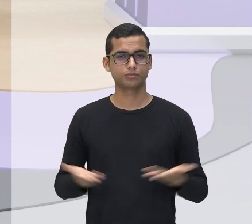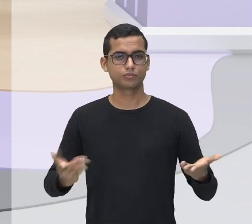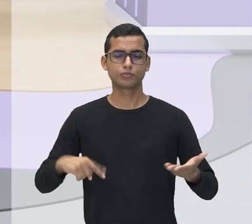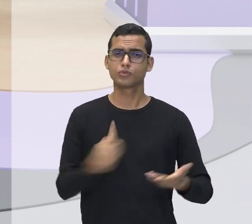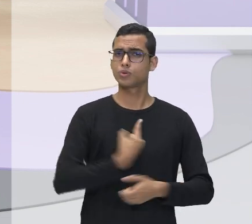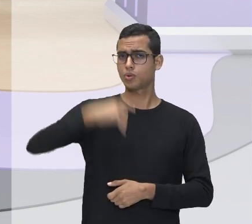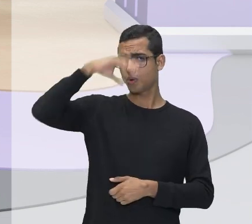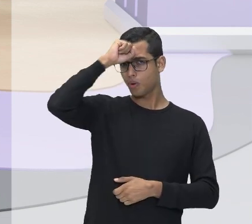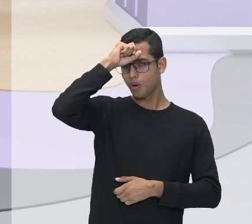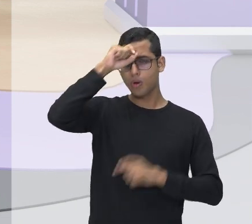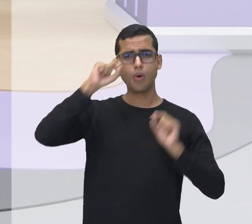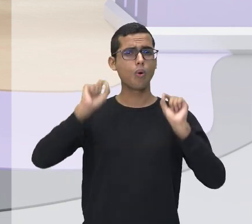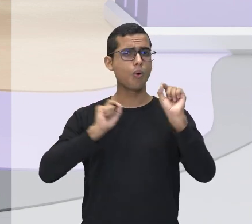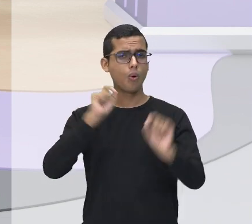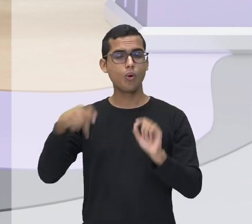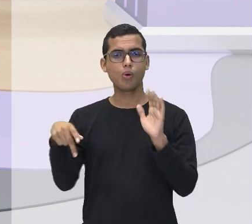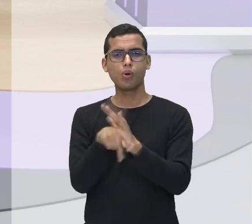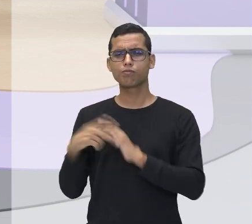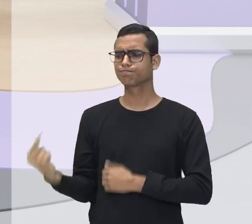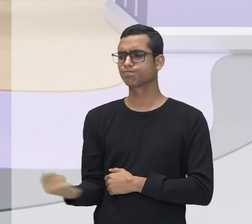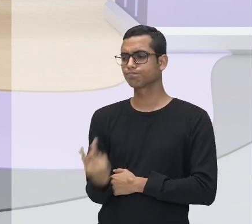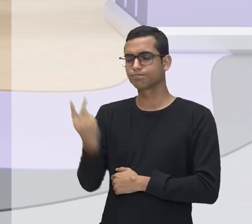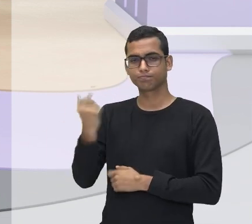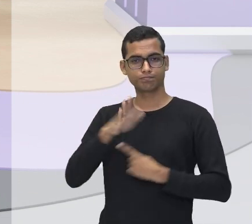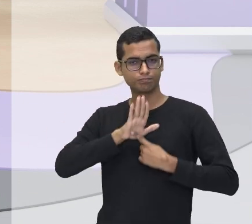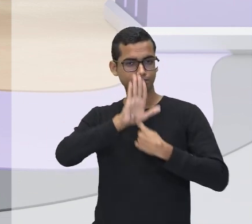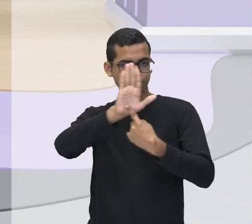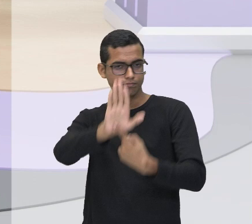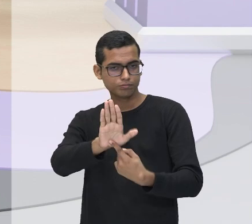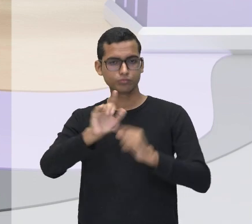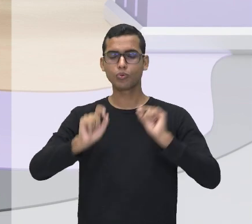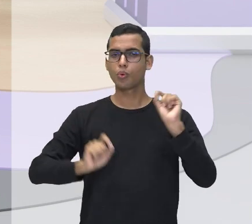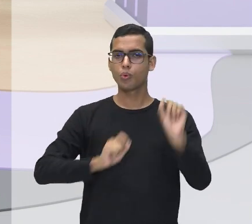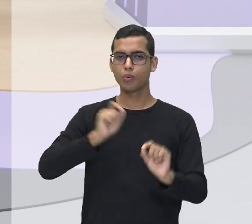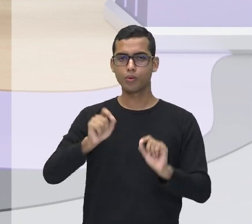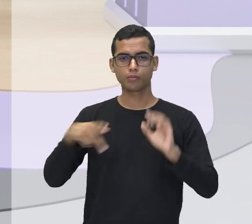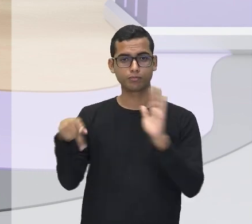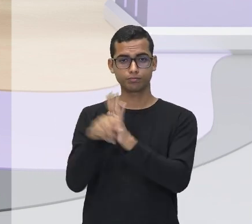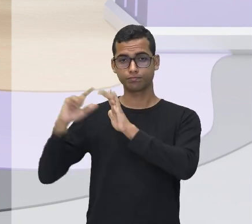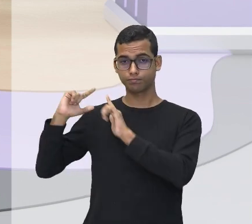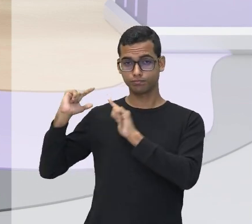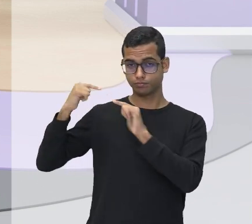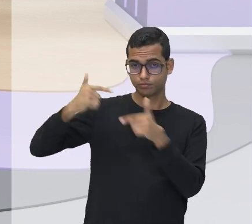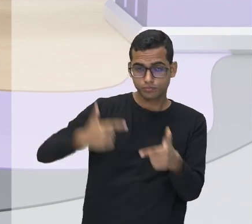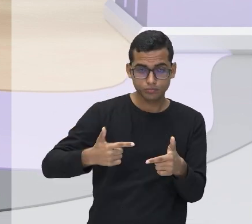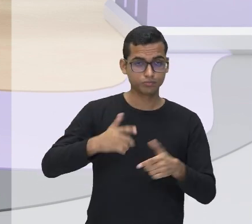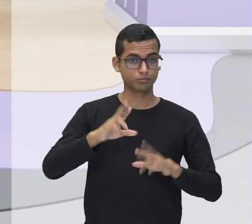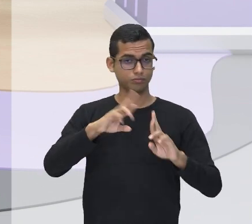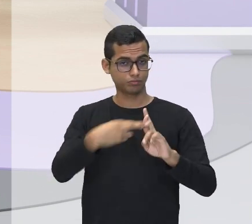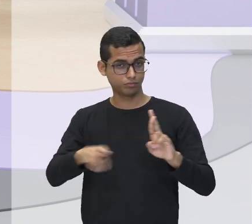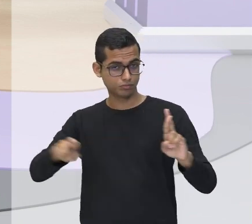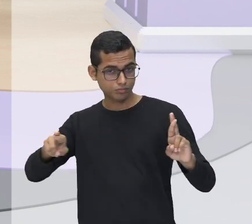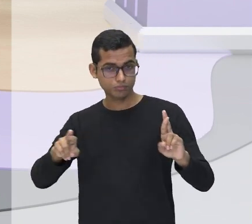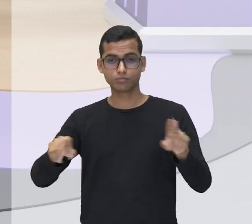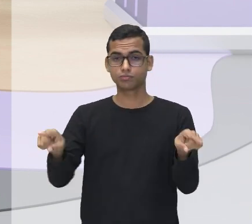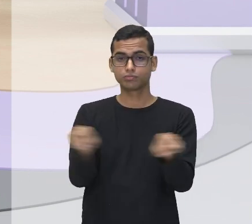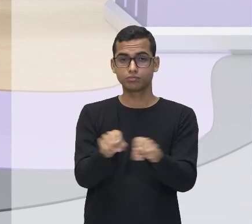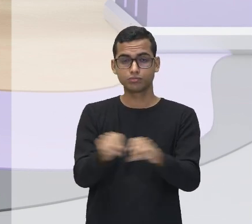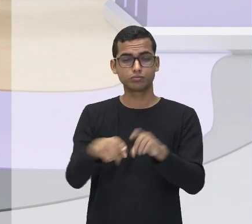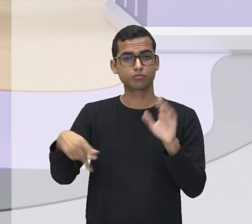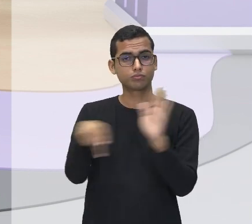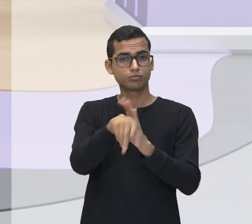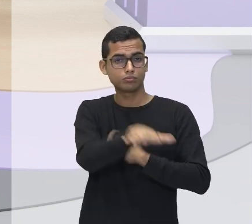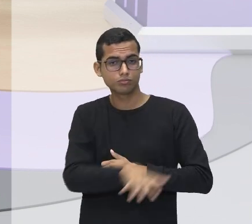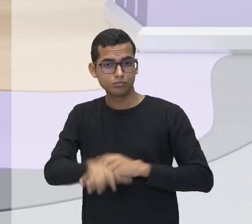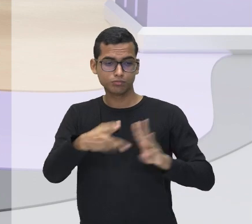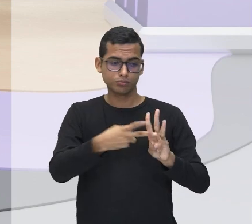conhecer os valores transmitidos pelas tradições das religiões de matriz